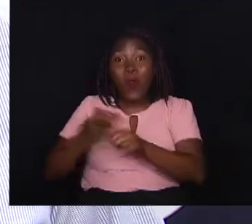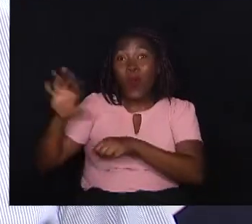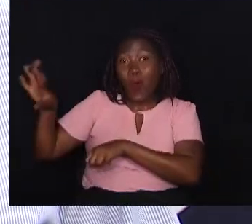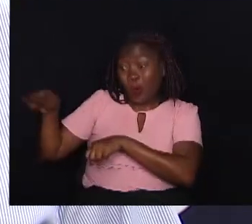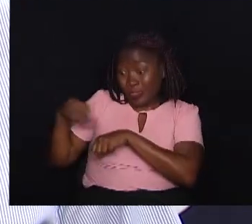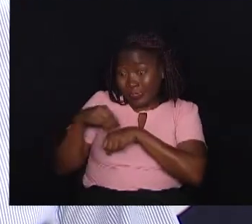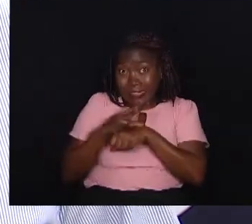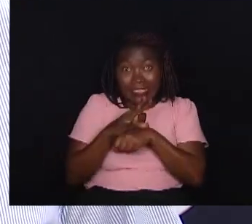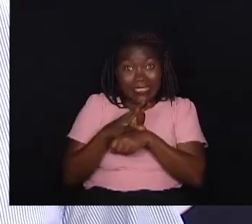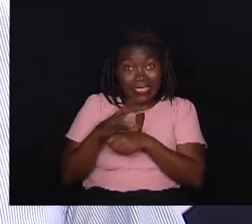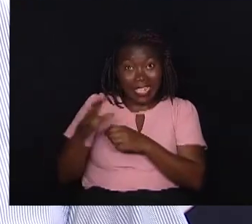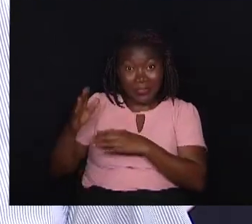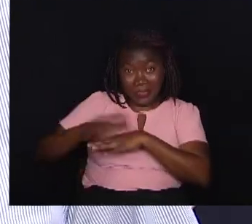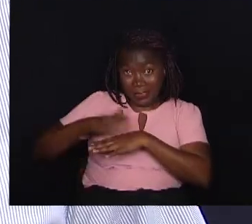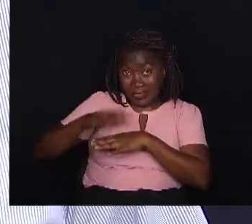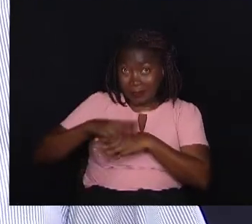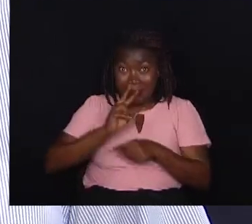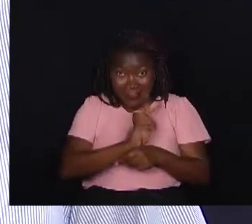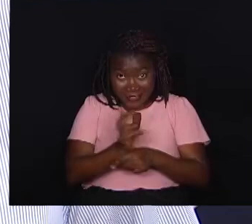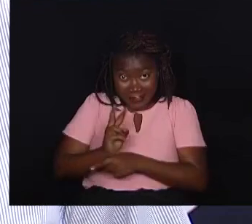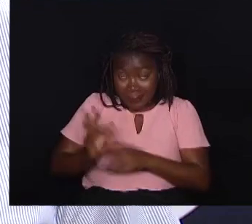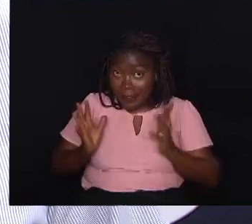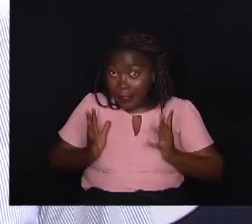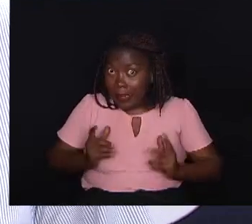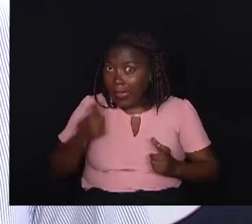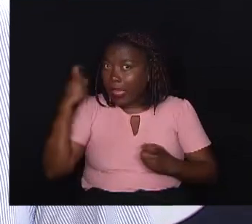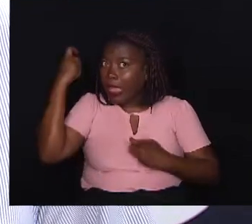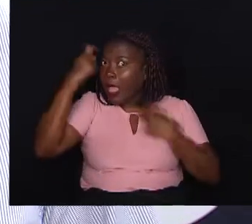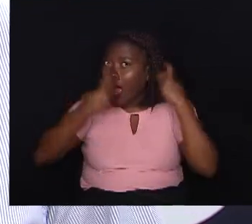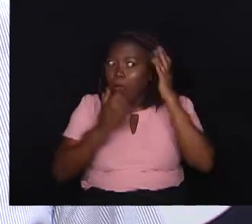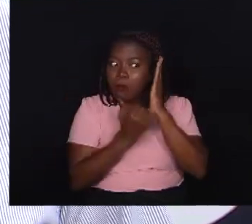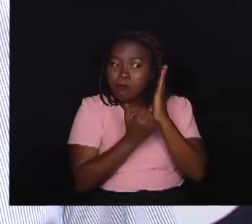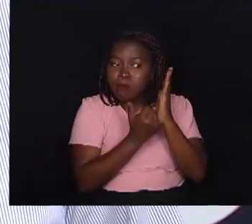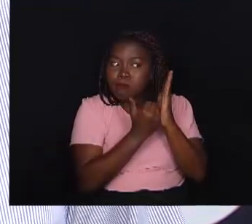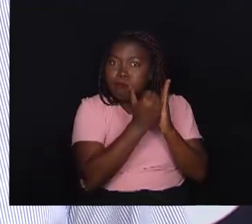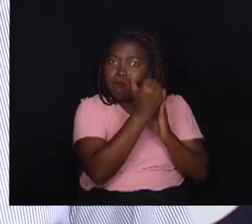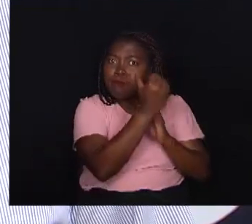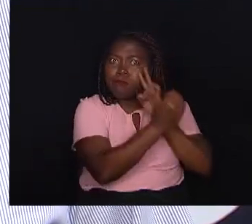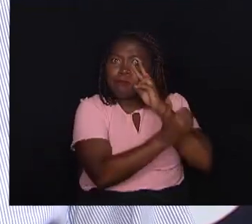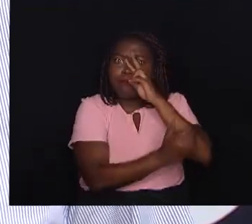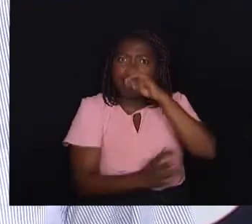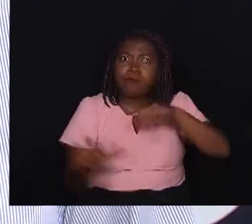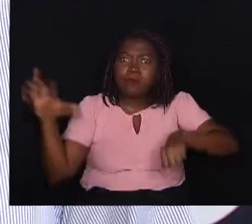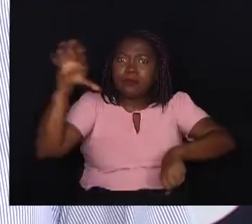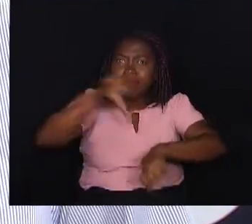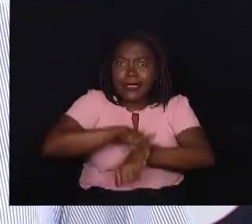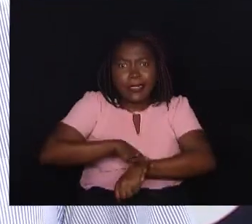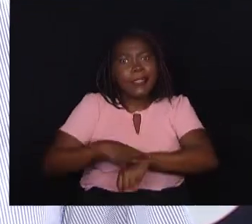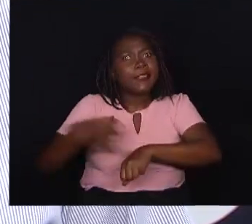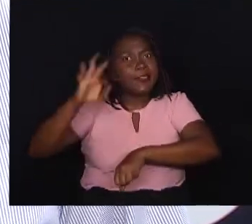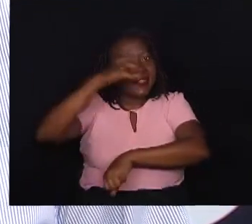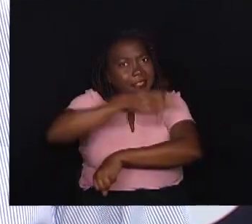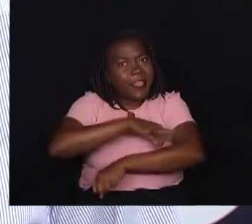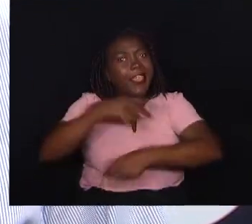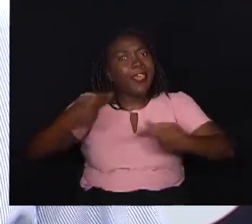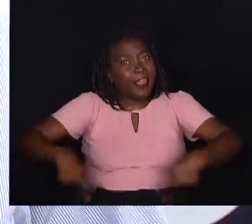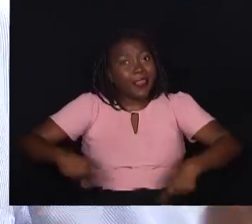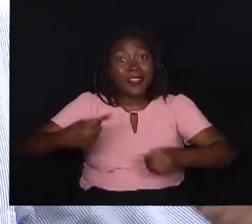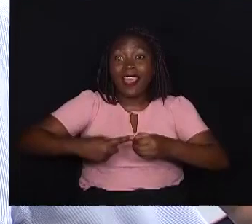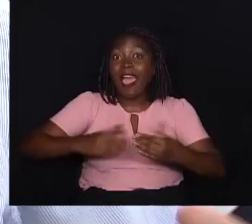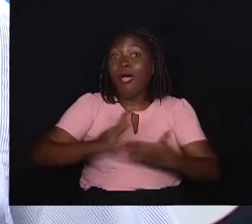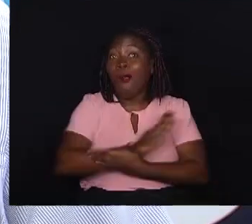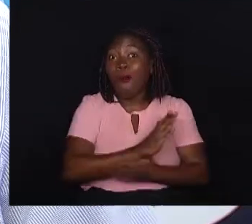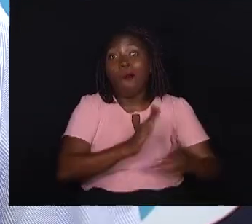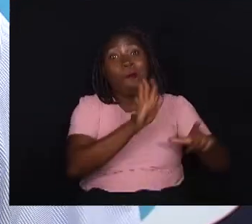Vigilância Sanitária são preocupantes, né? O crescimento exponencial dos casos de dengue na cidade de Campinas,